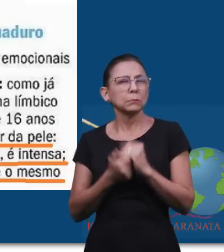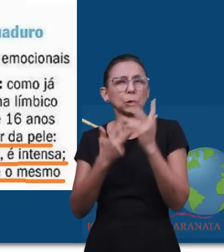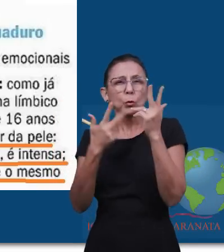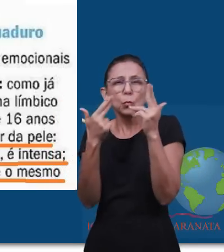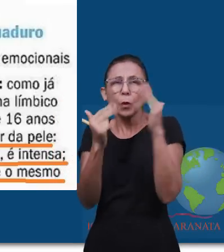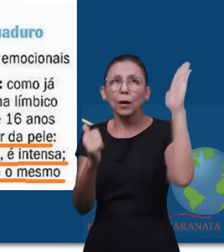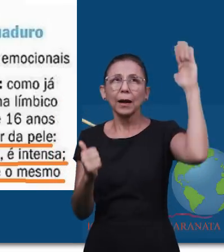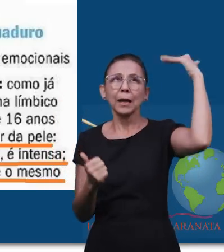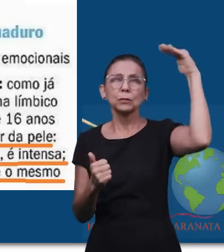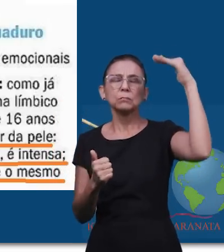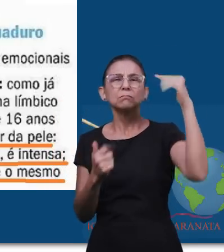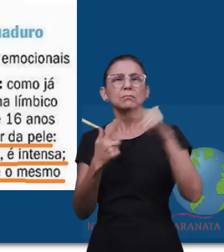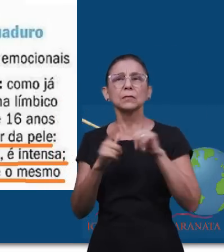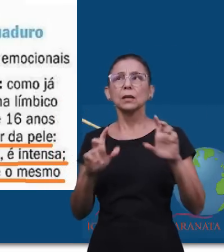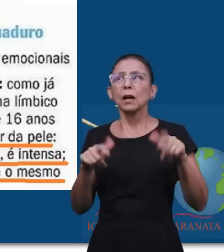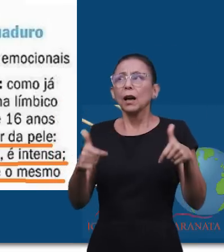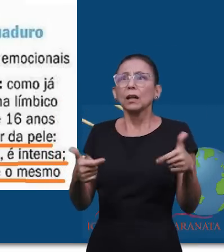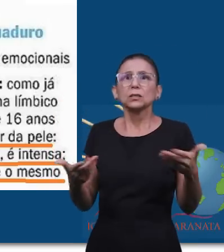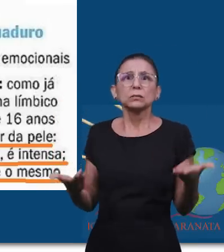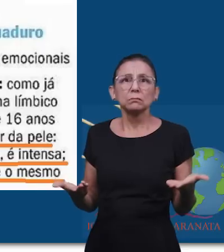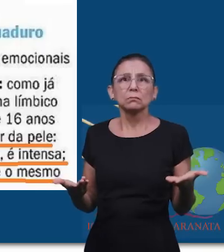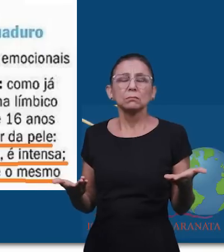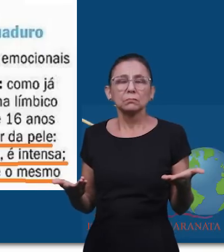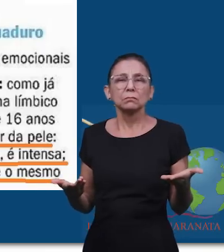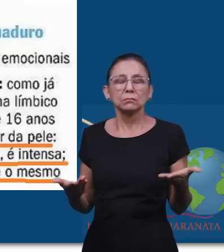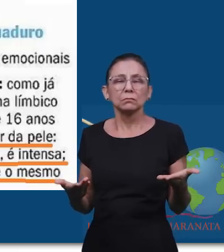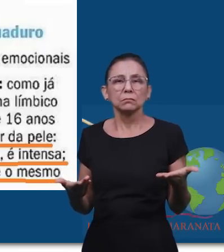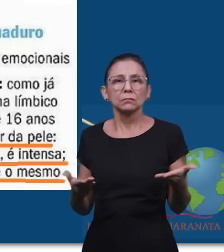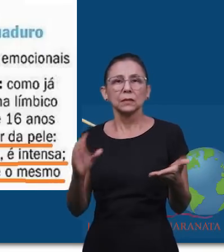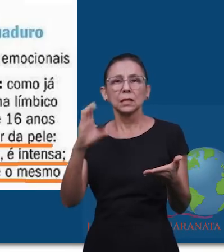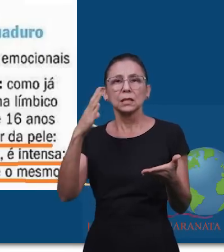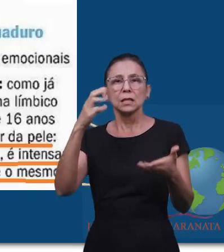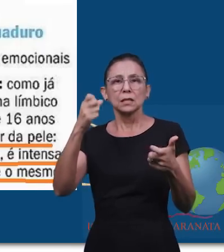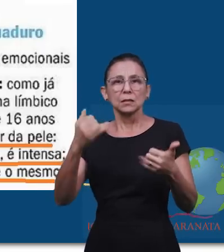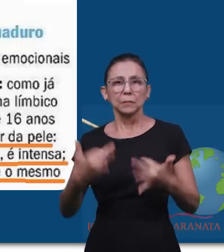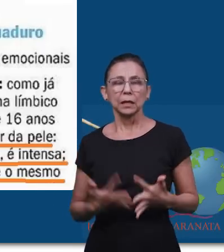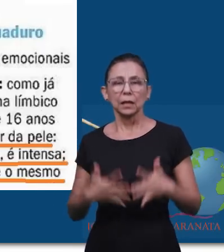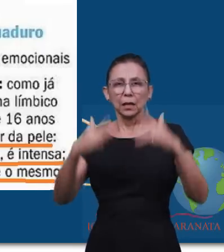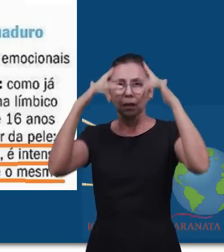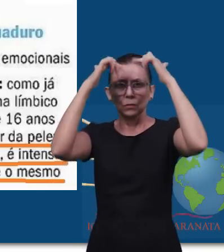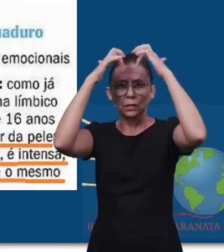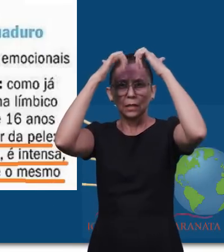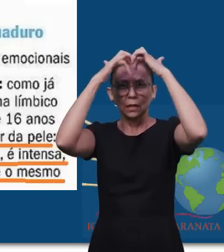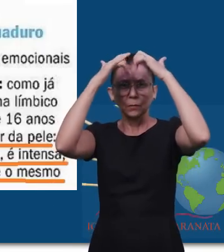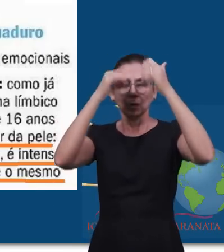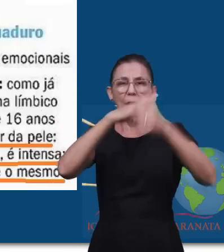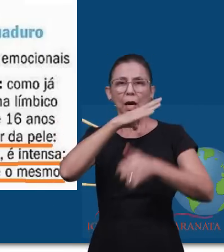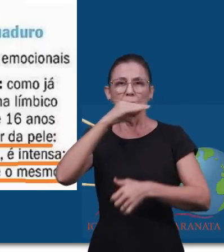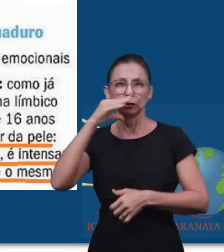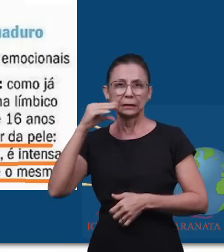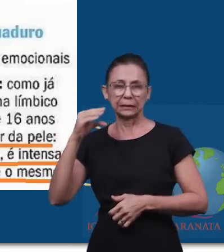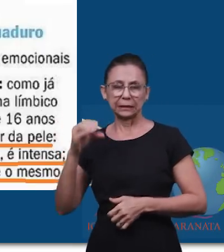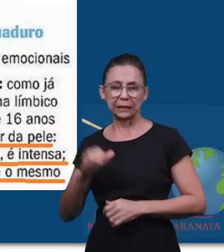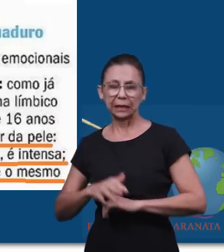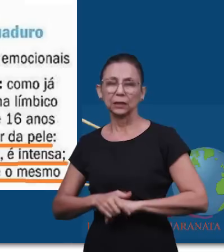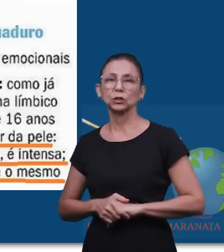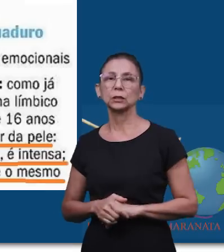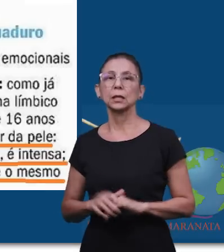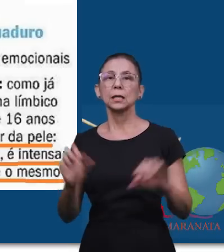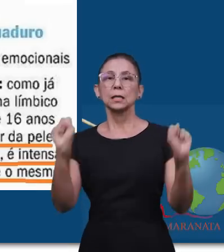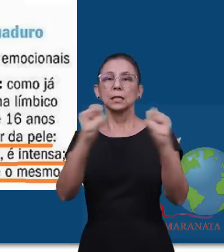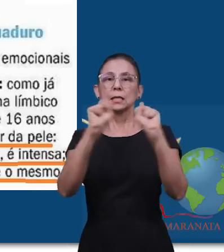adulto. E por que agem assim? A ciência explica. O cérebro de um adolescente já possui